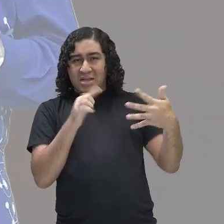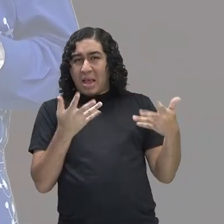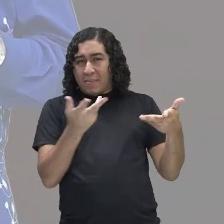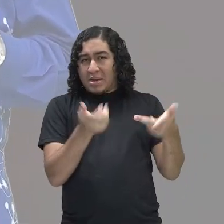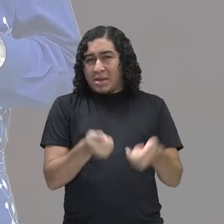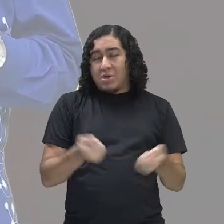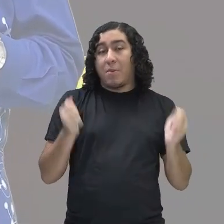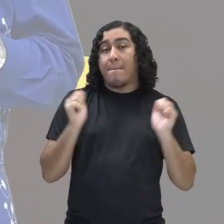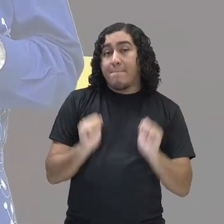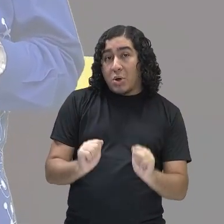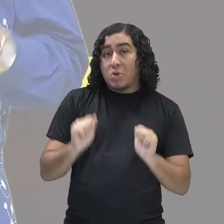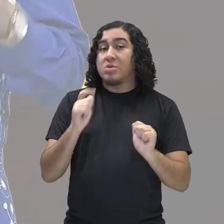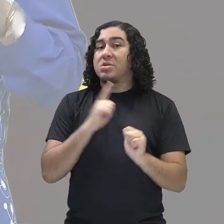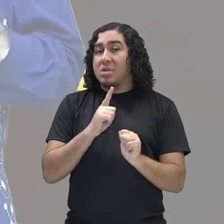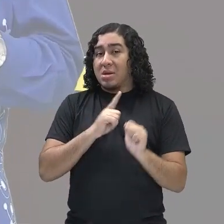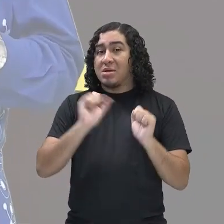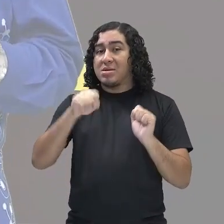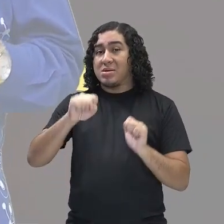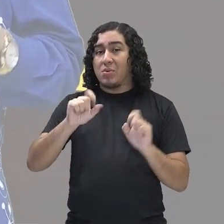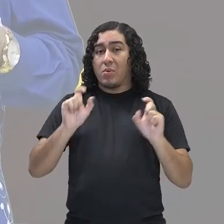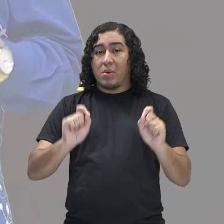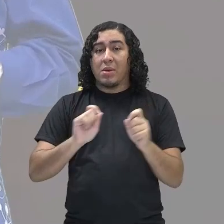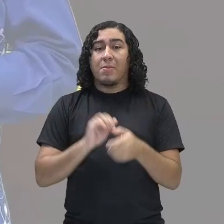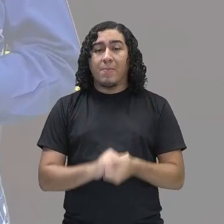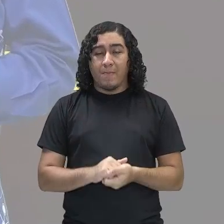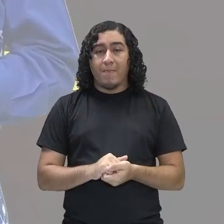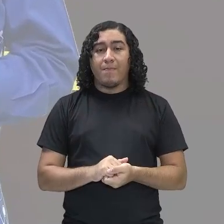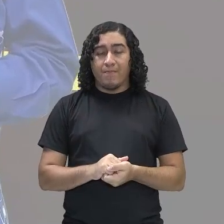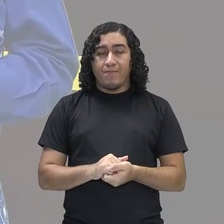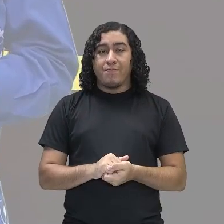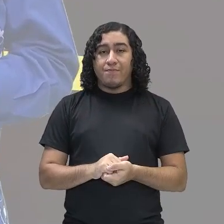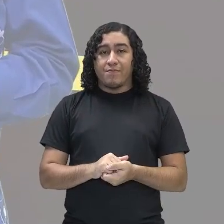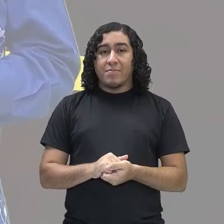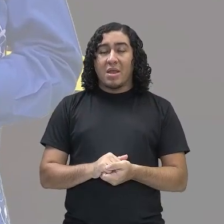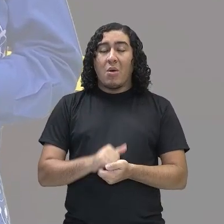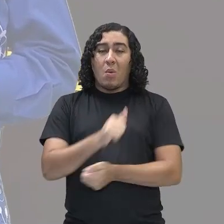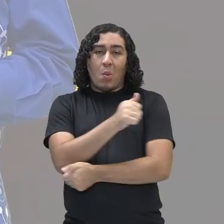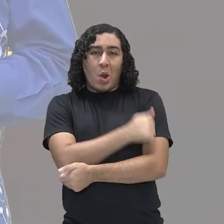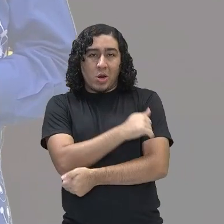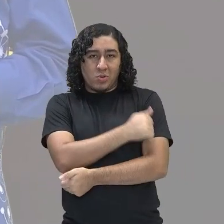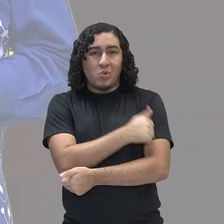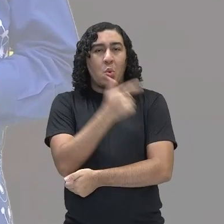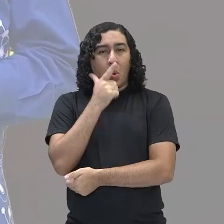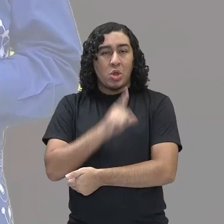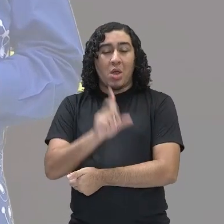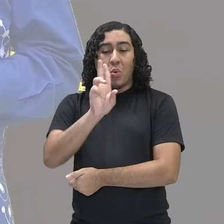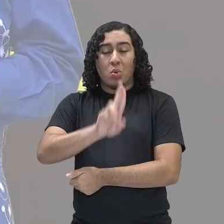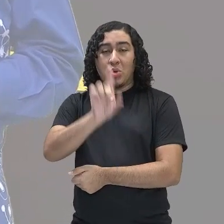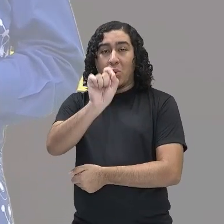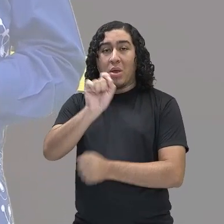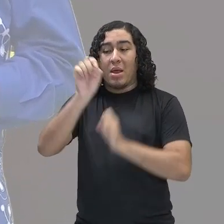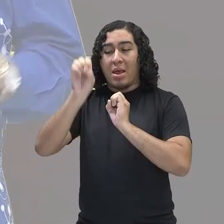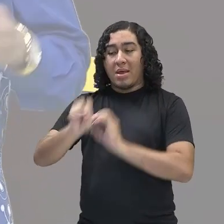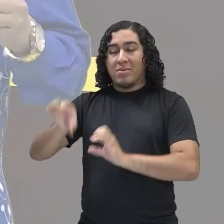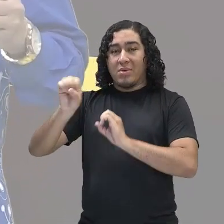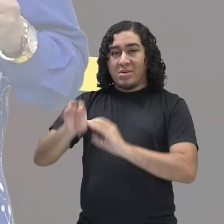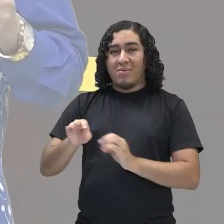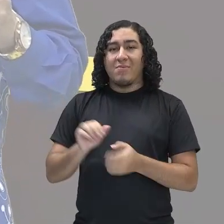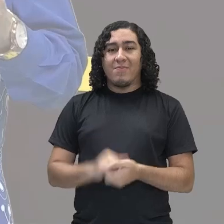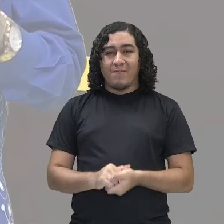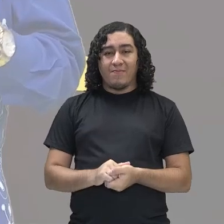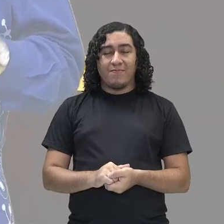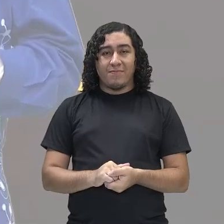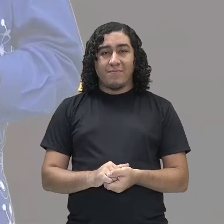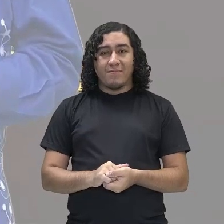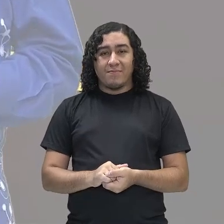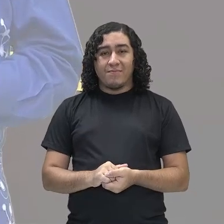habilidades podem, sim, ser alcançadas por meio da educação